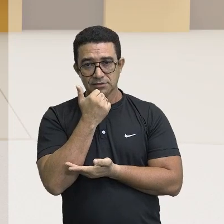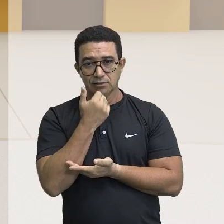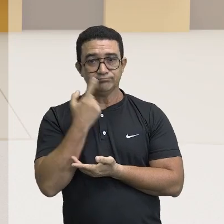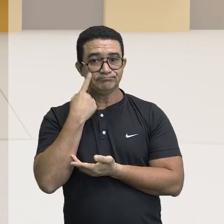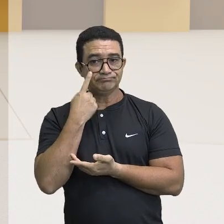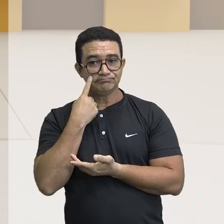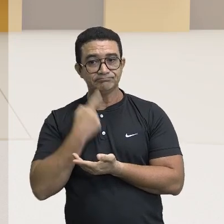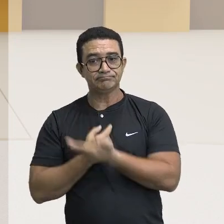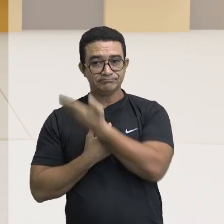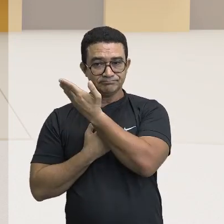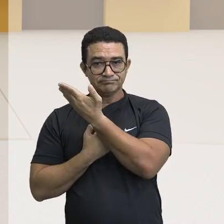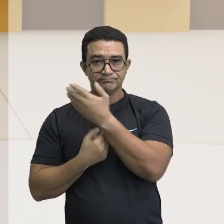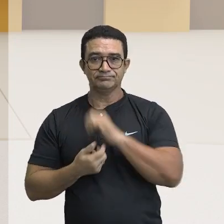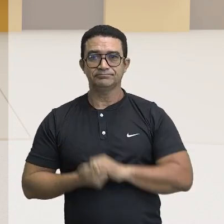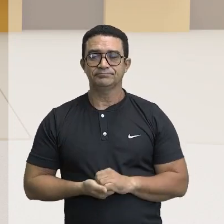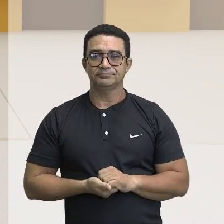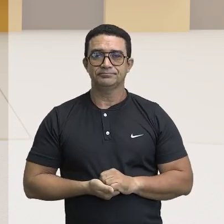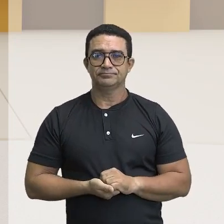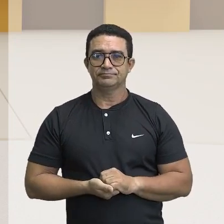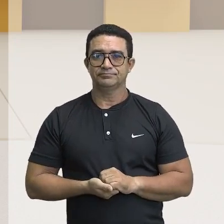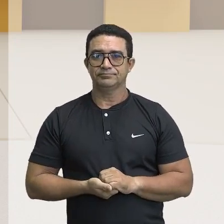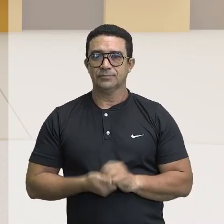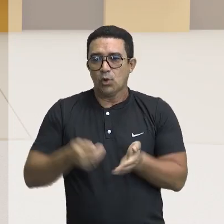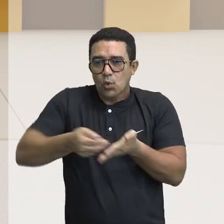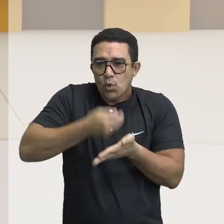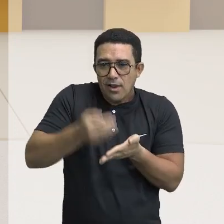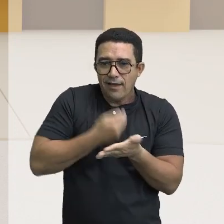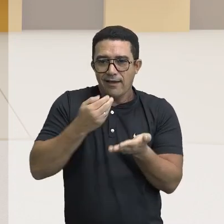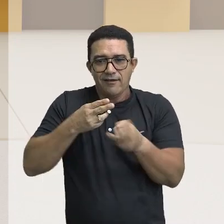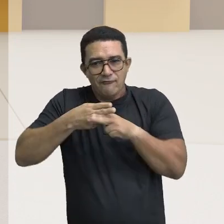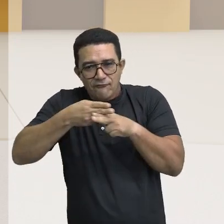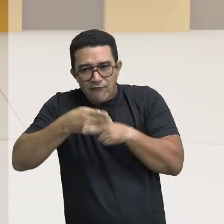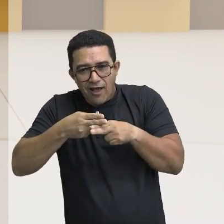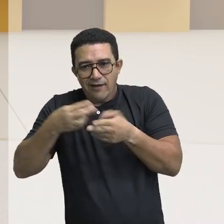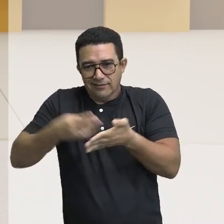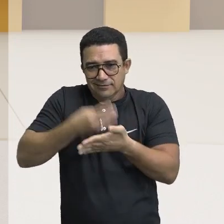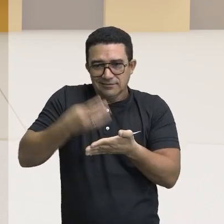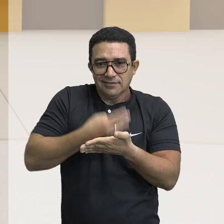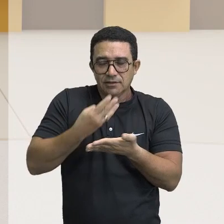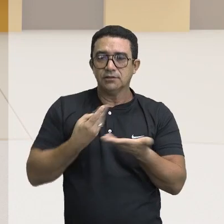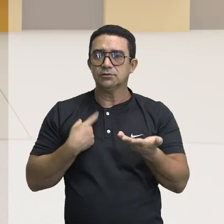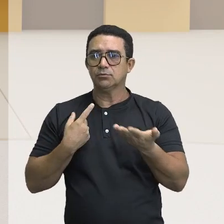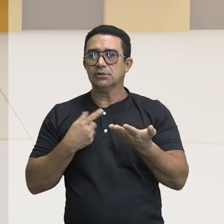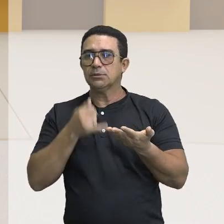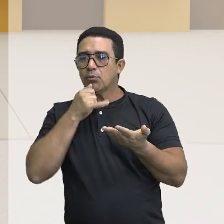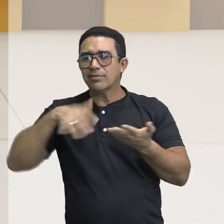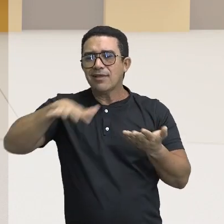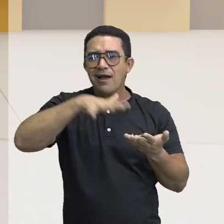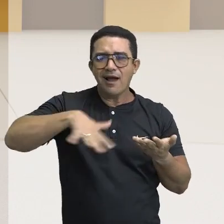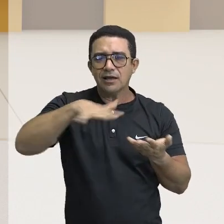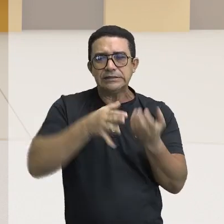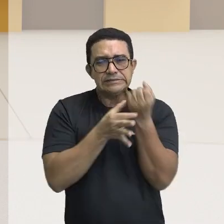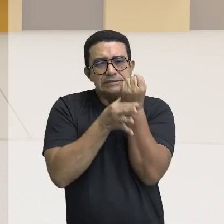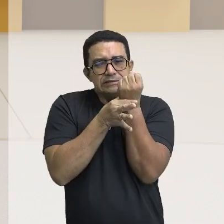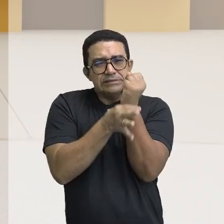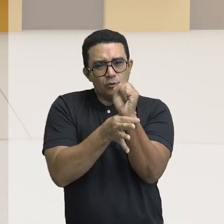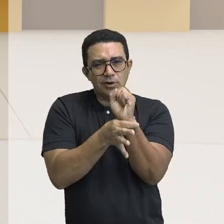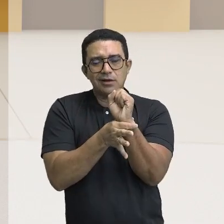totalmente voltada para isso, né? Quase todos os aspectos relacionados à segurança alimentar podem